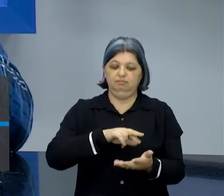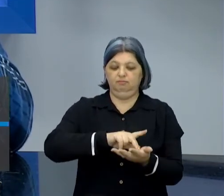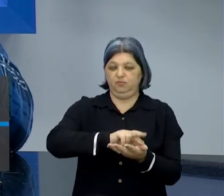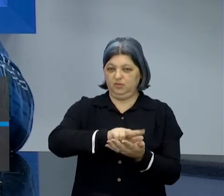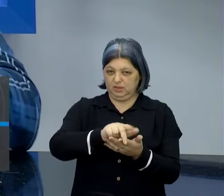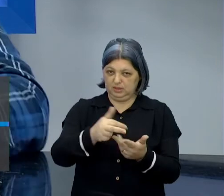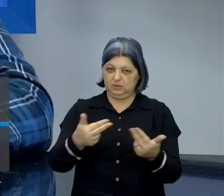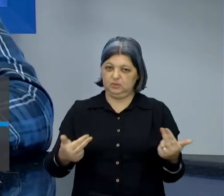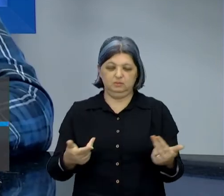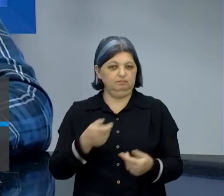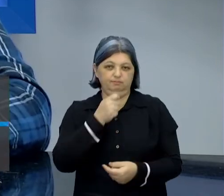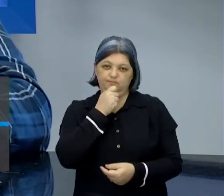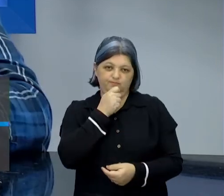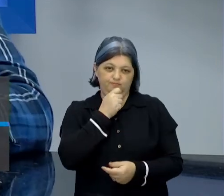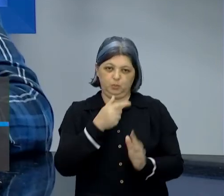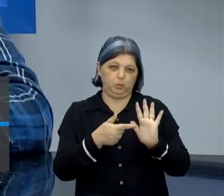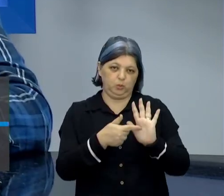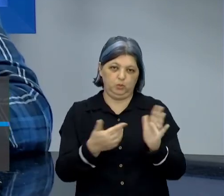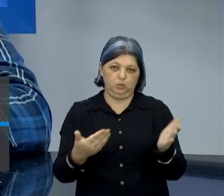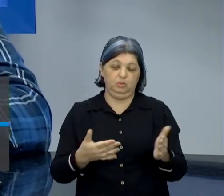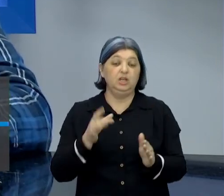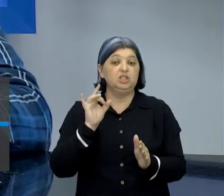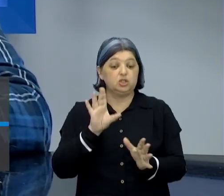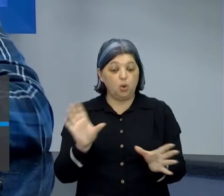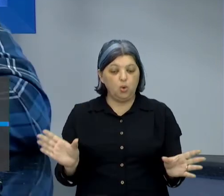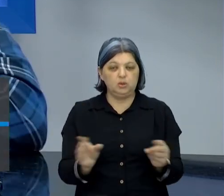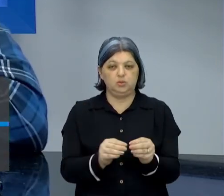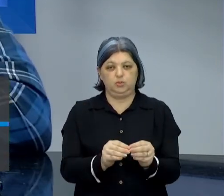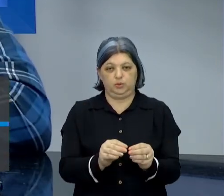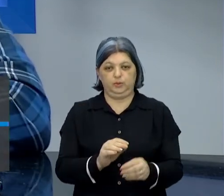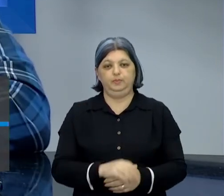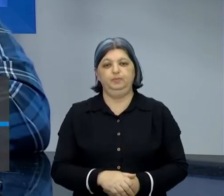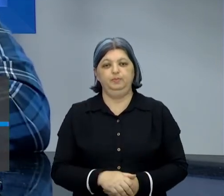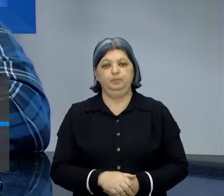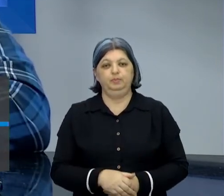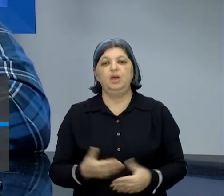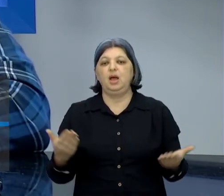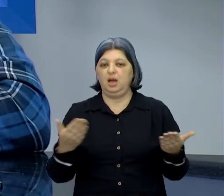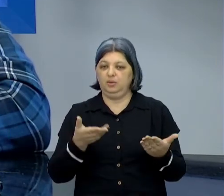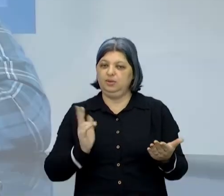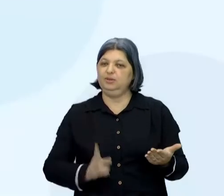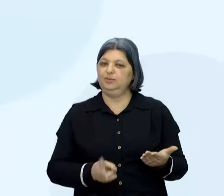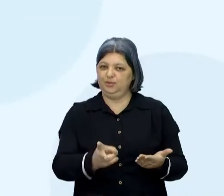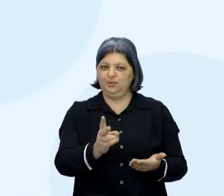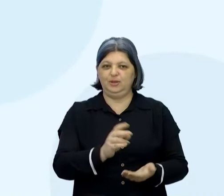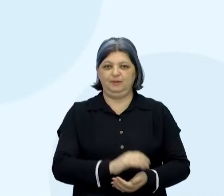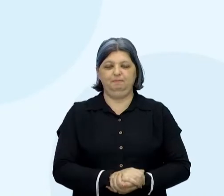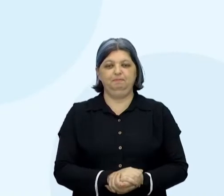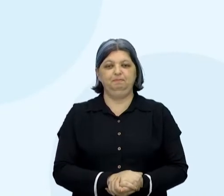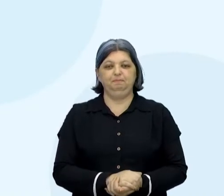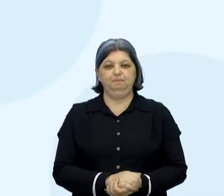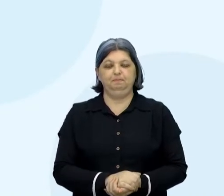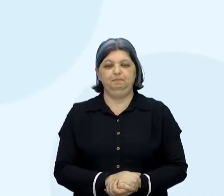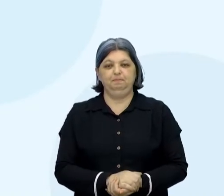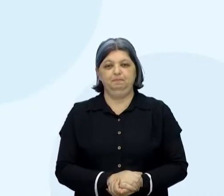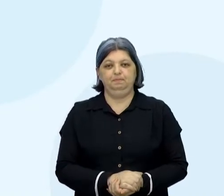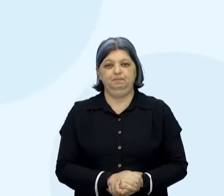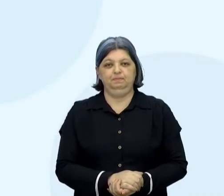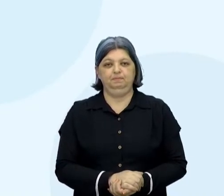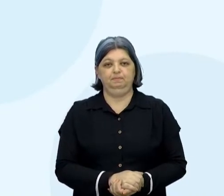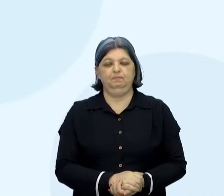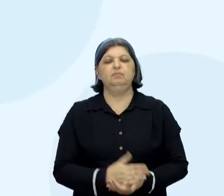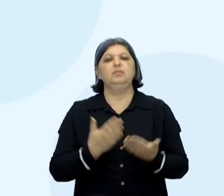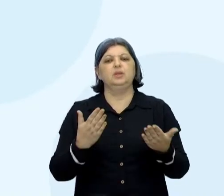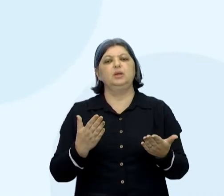que a gente não falou aqui nesta aula, tá? Isso só foi um resumão. Vamos avançar mais um pouquinho na nossa tela, vamos lá. Bem,